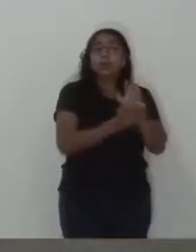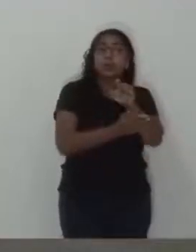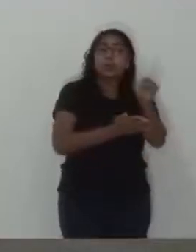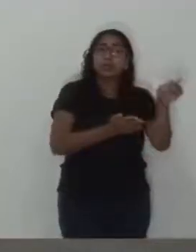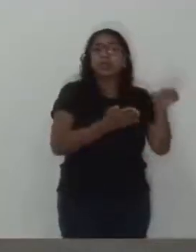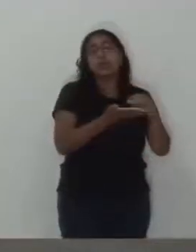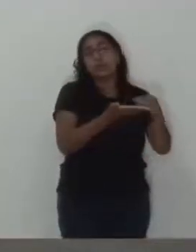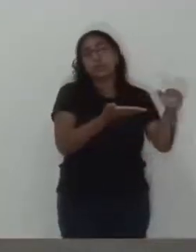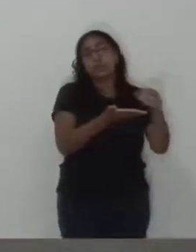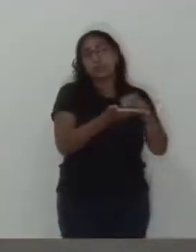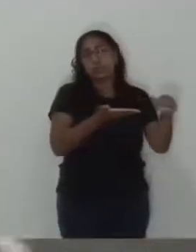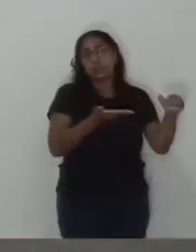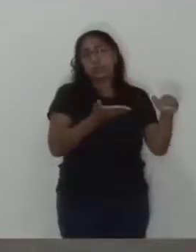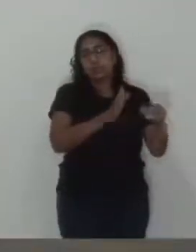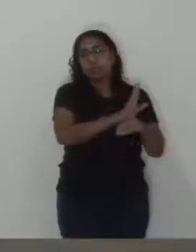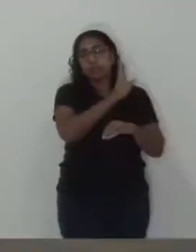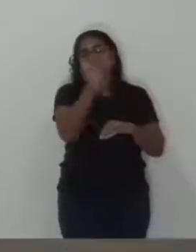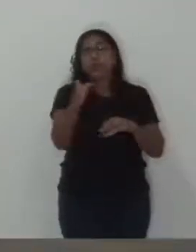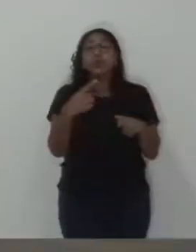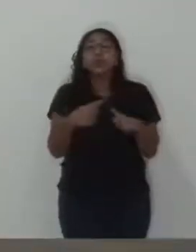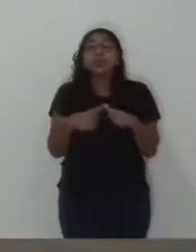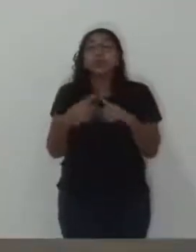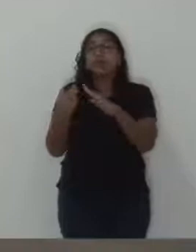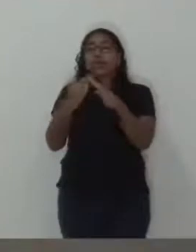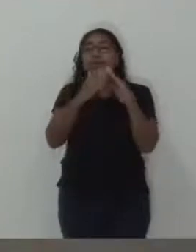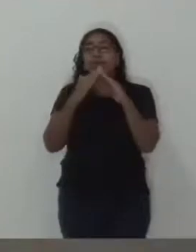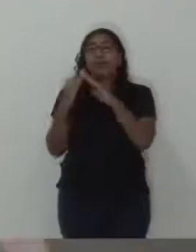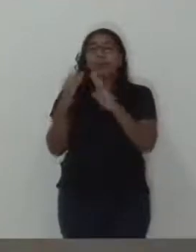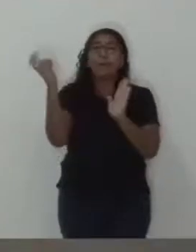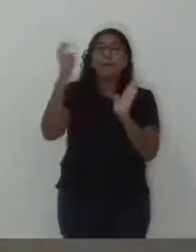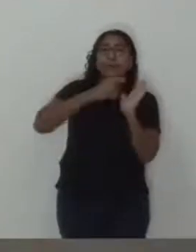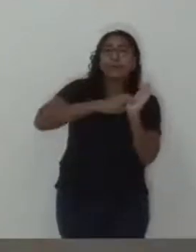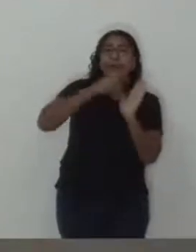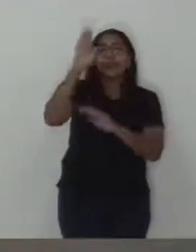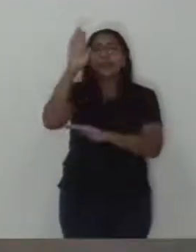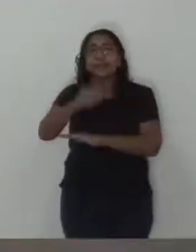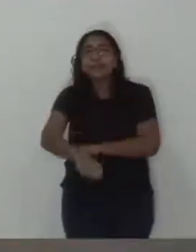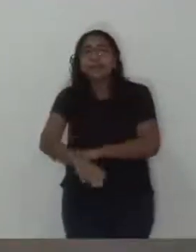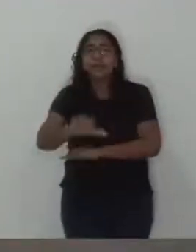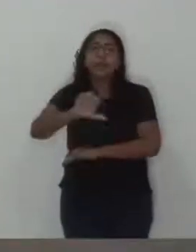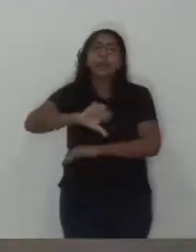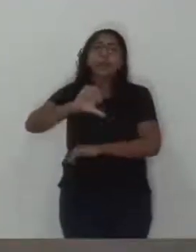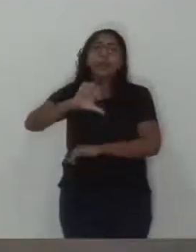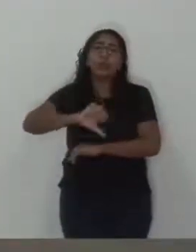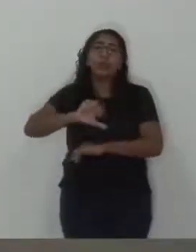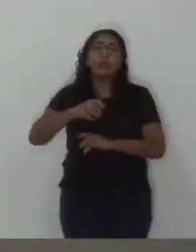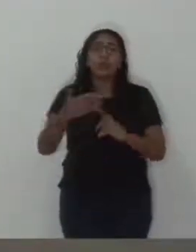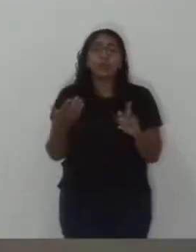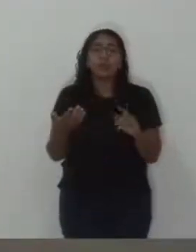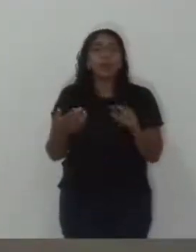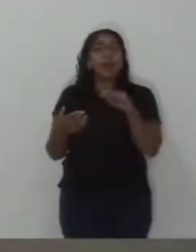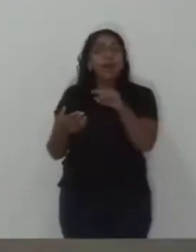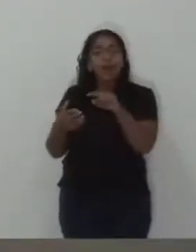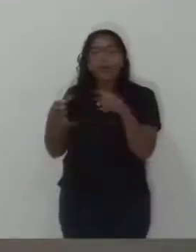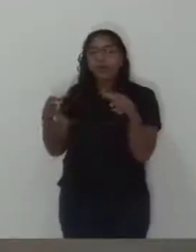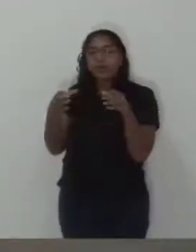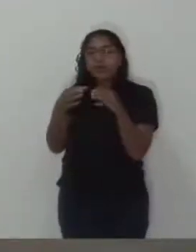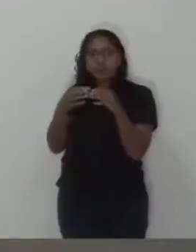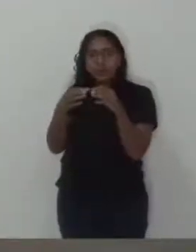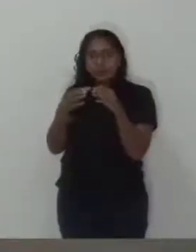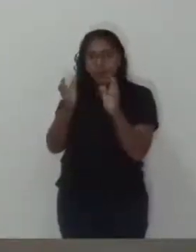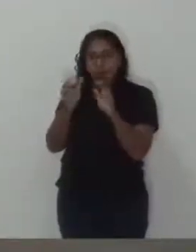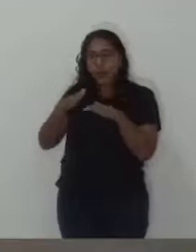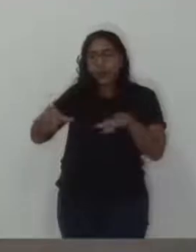que atenda o nosso pedido, porque os moradores tinham mais sossego na parte da manhã e na parte da tarde. Sabemos que o bairro é o Casa Verde, é bairro mais pequeno que temos aqui dentro da cidade,